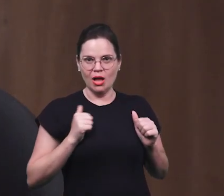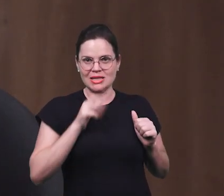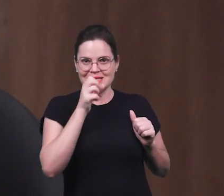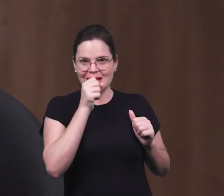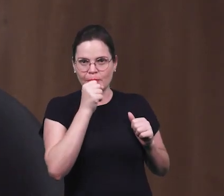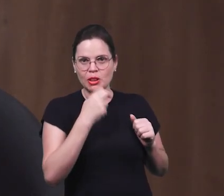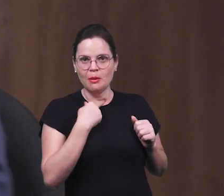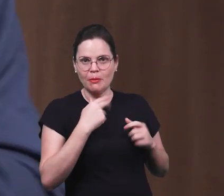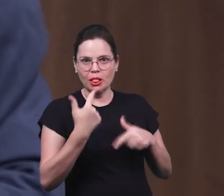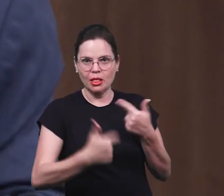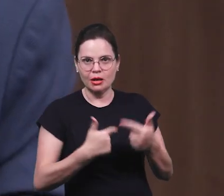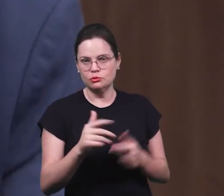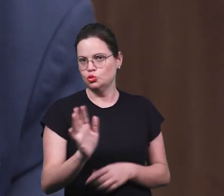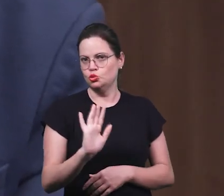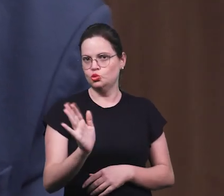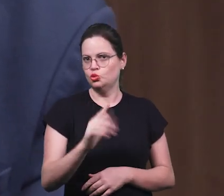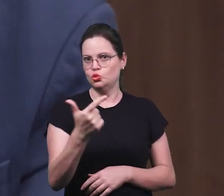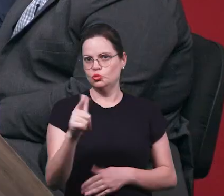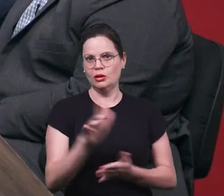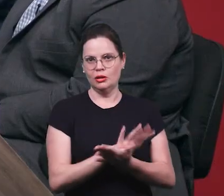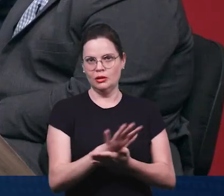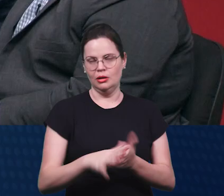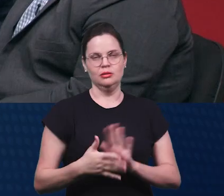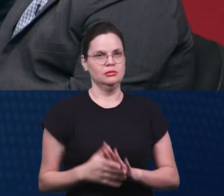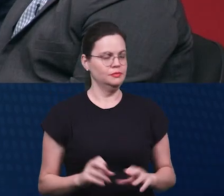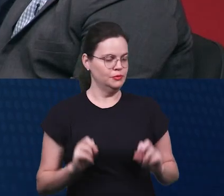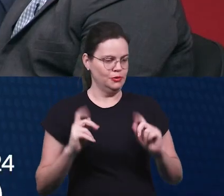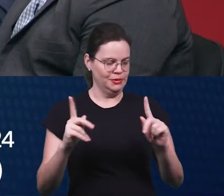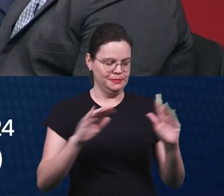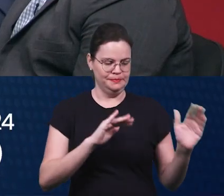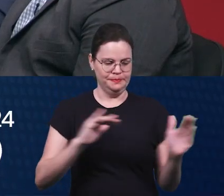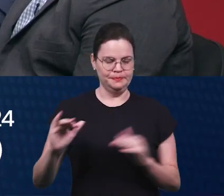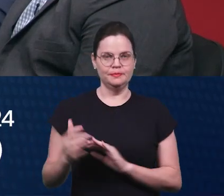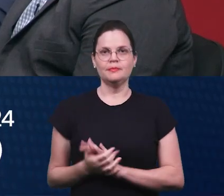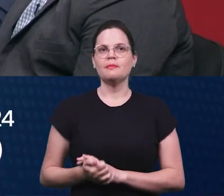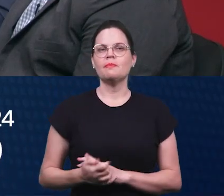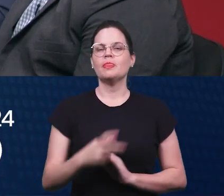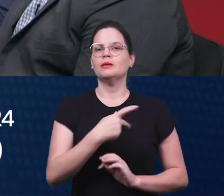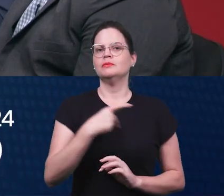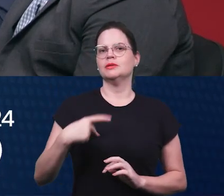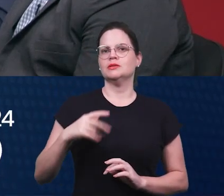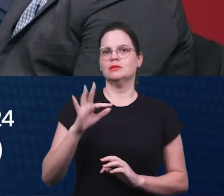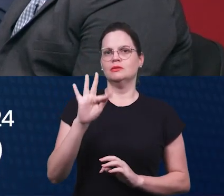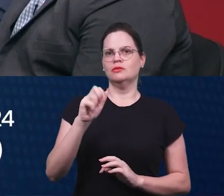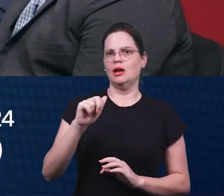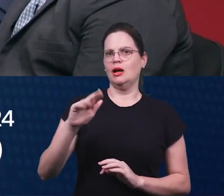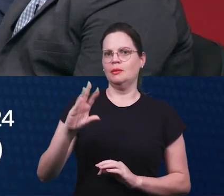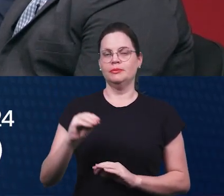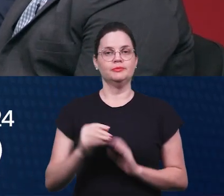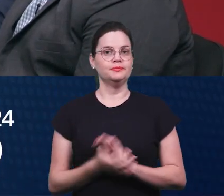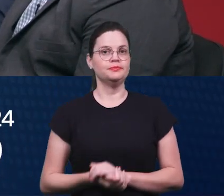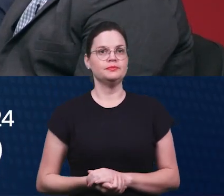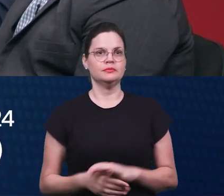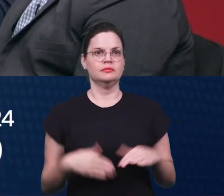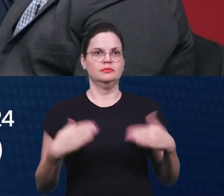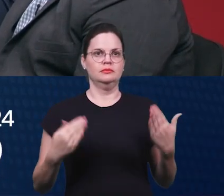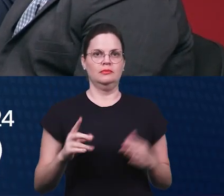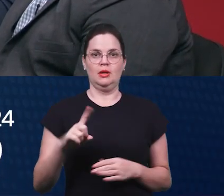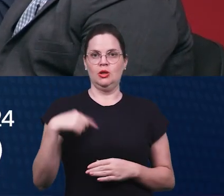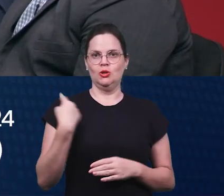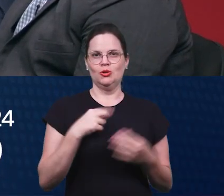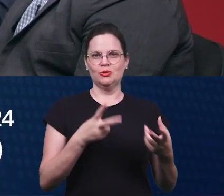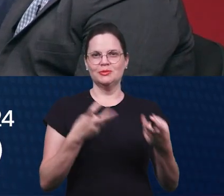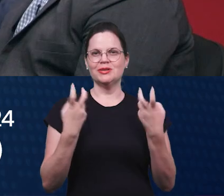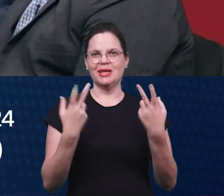dos apóstolos aqui, né? Mas, Exatamente. Certo? Vamos lá. Pastor Fábio. O que a gente observa, que o pastor